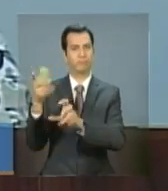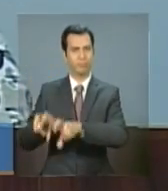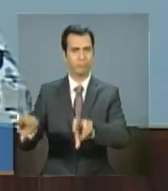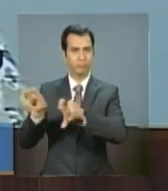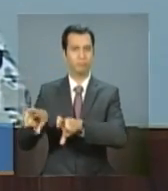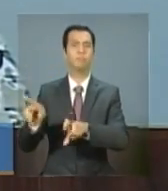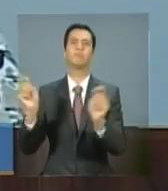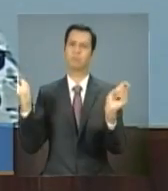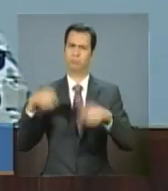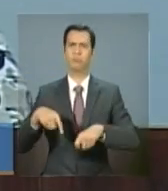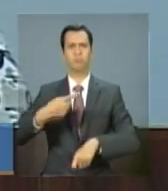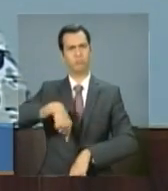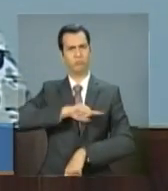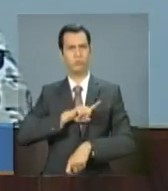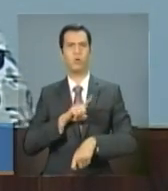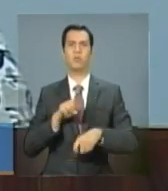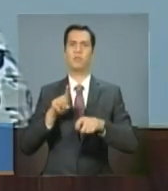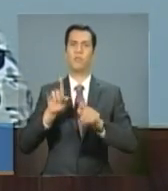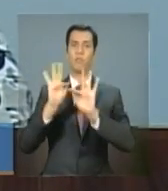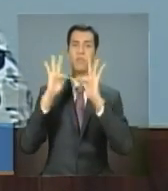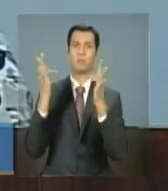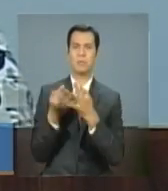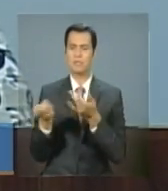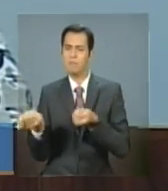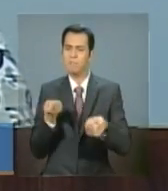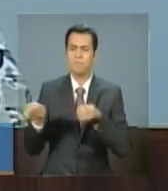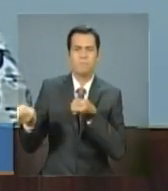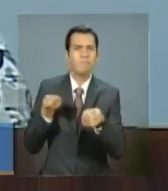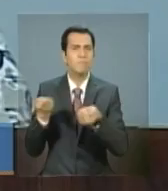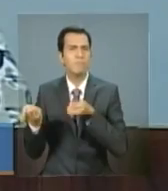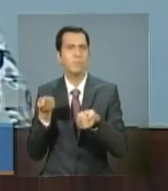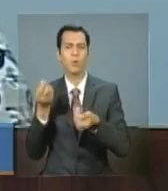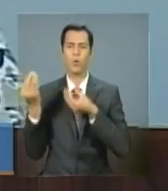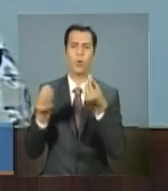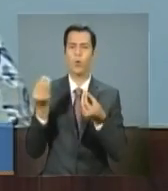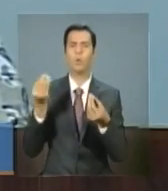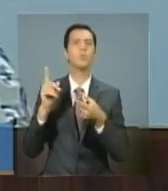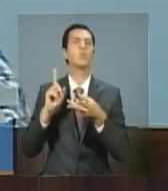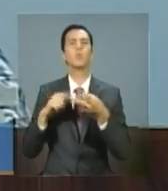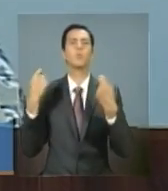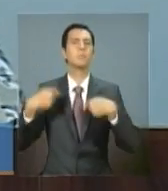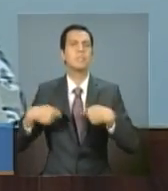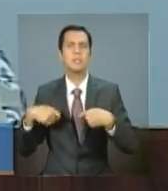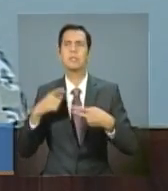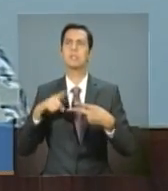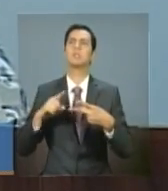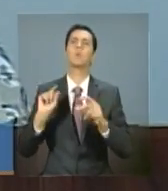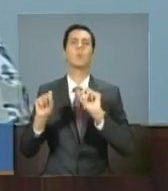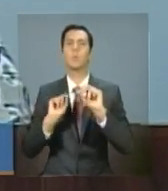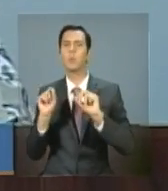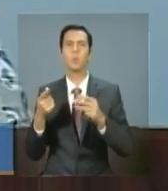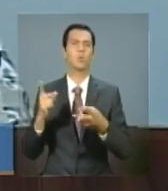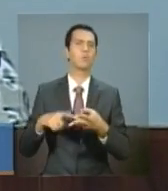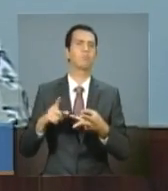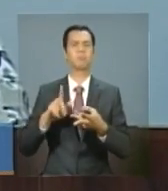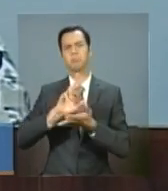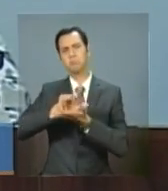mais eficiente das famílias, da sua condição, das suas necessidades. Nós